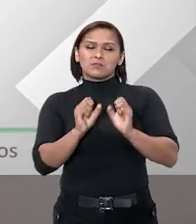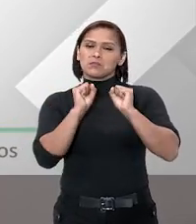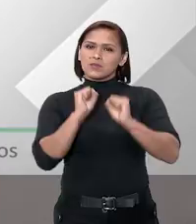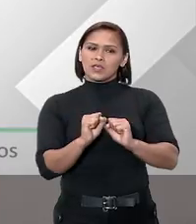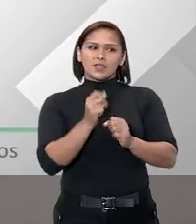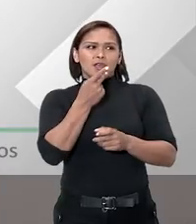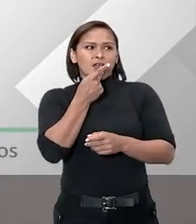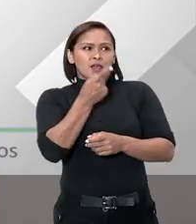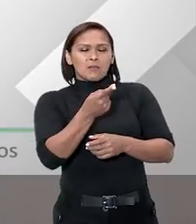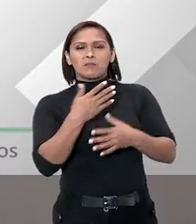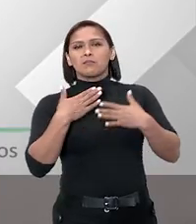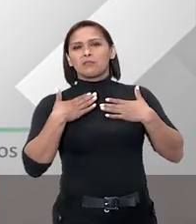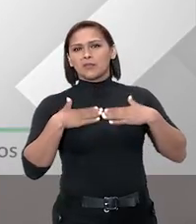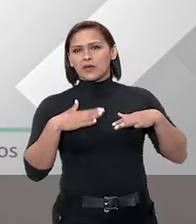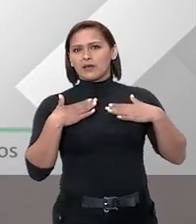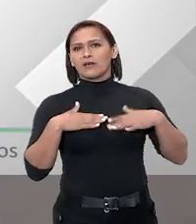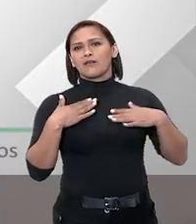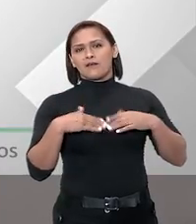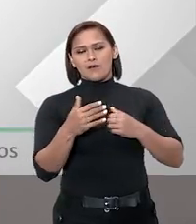se sinta